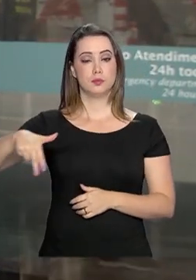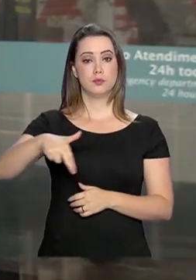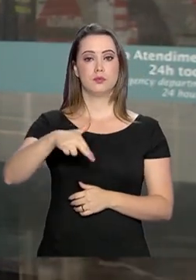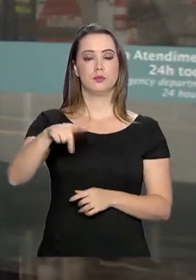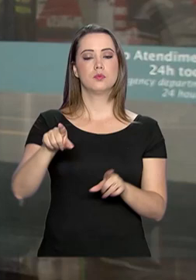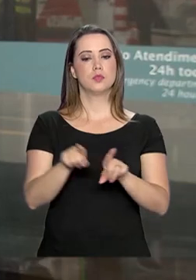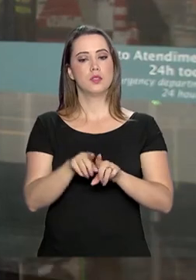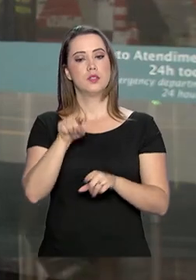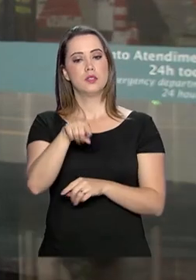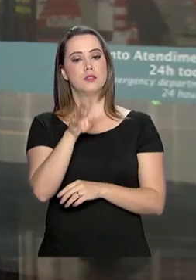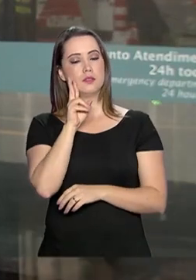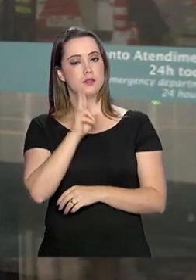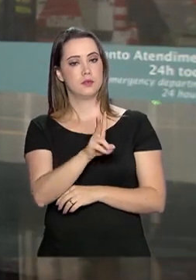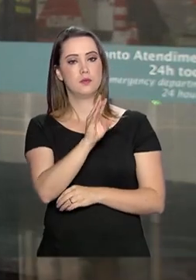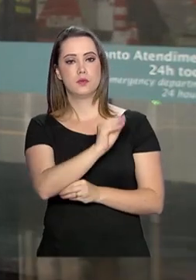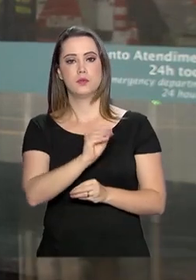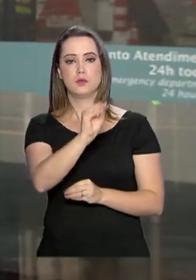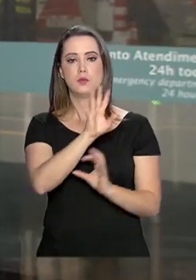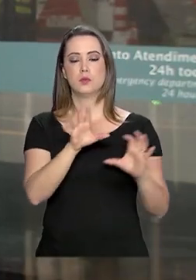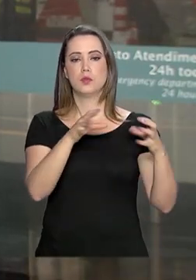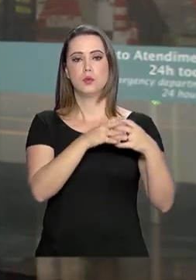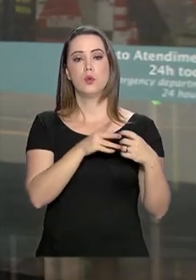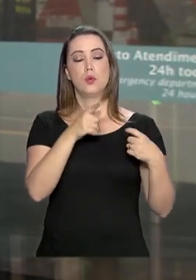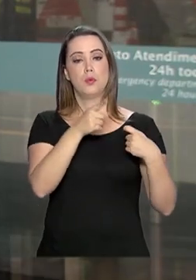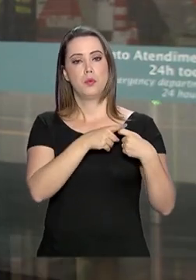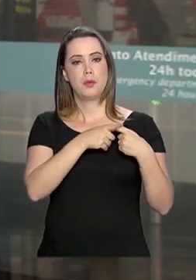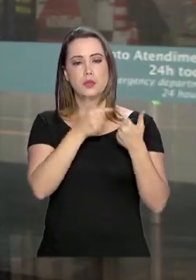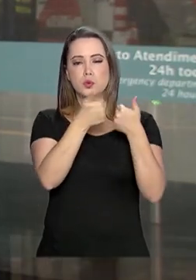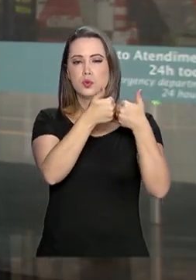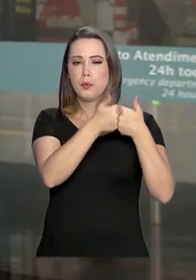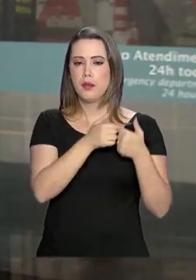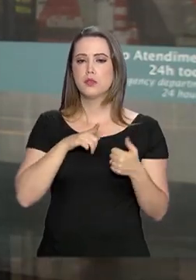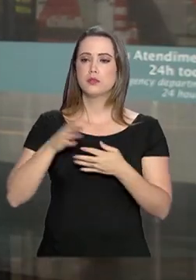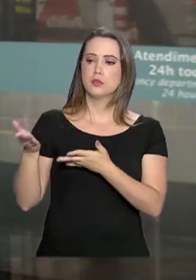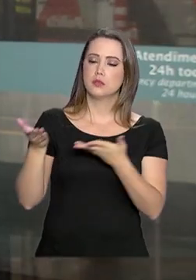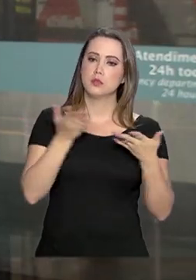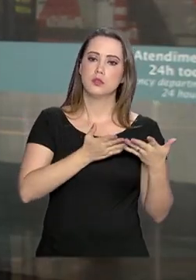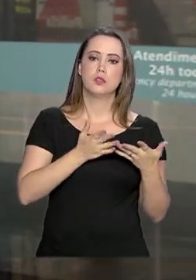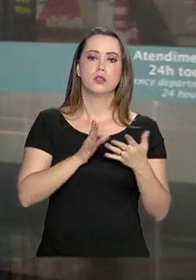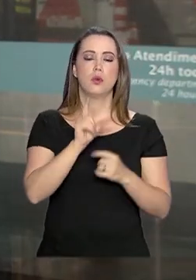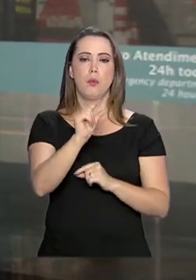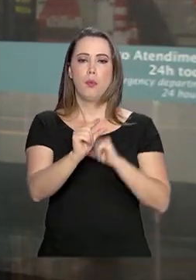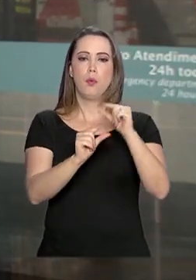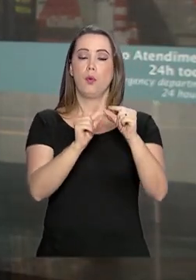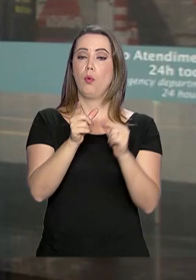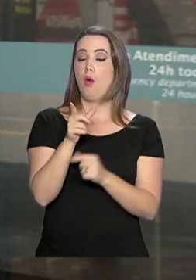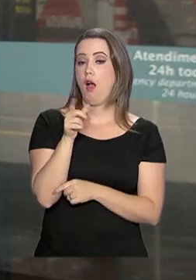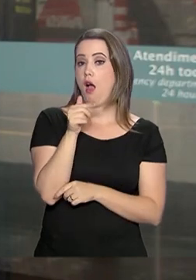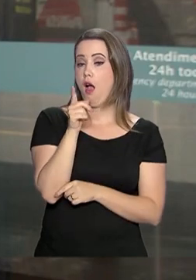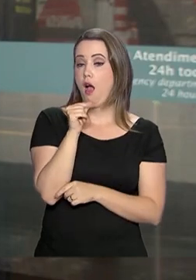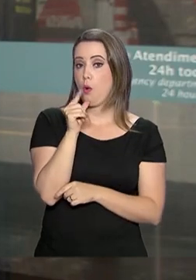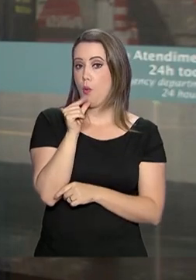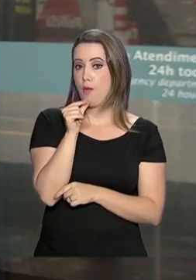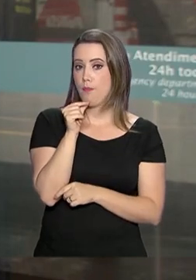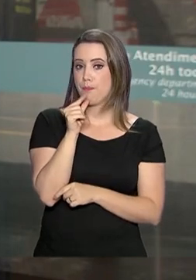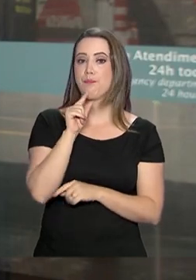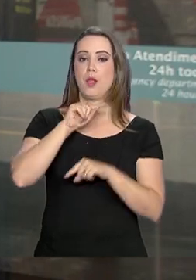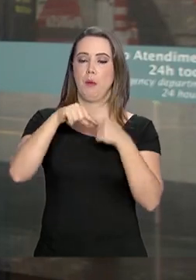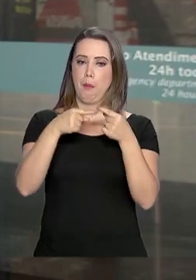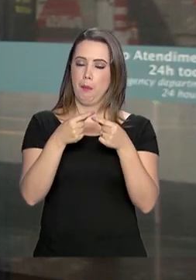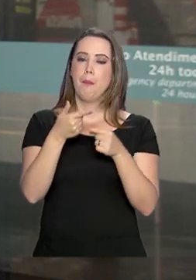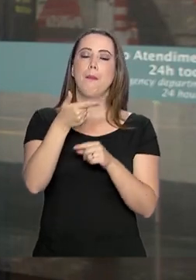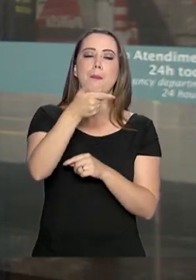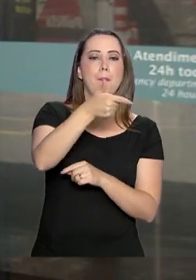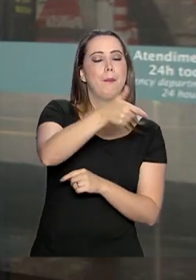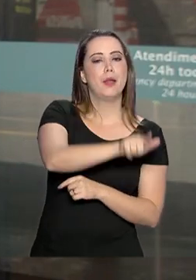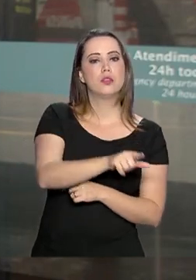e está sendo acompanhado pela equipe médica de perto. Ele tem recebido pequenas doses de água para a reativação do